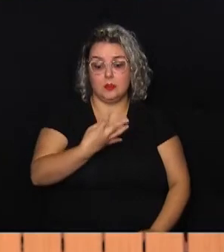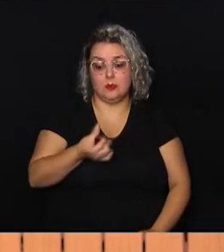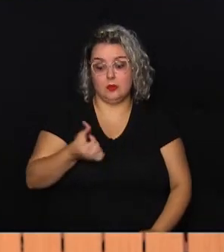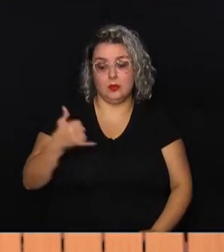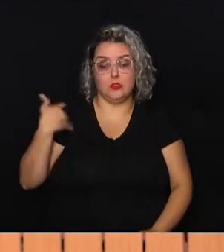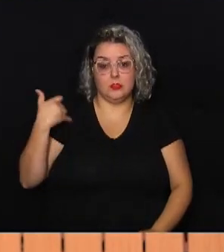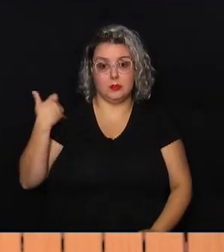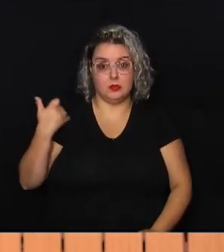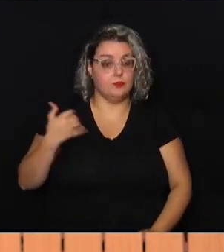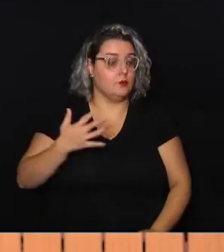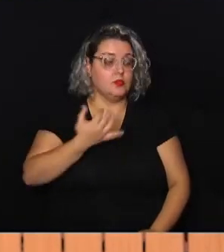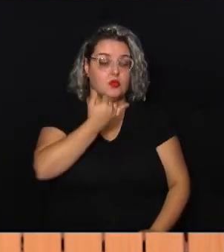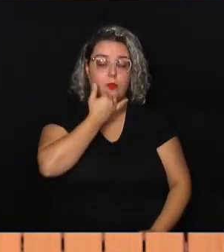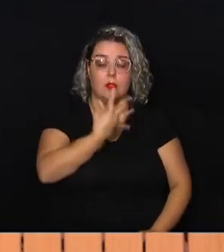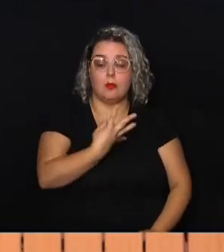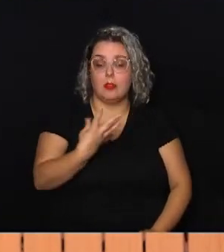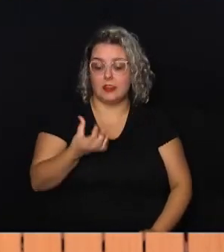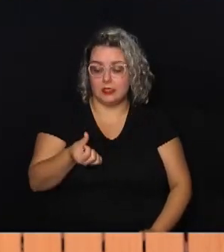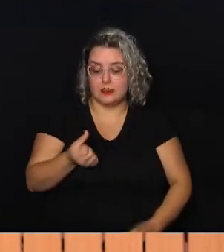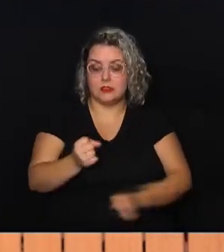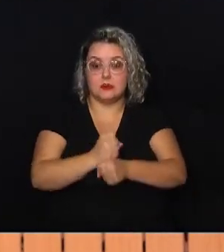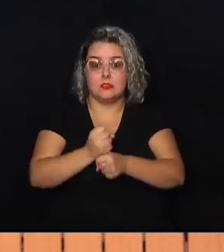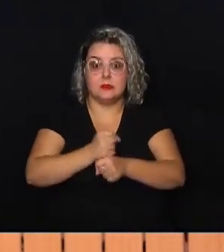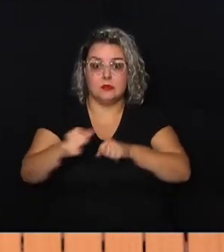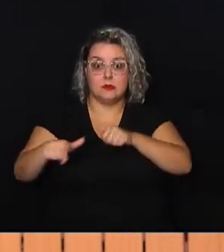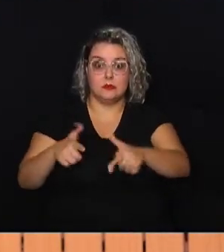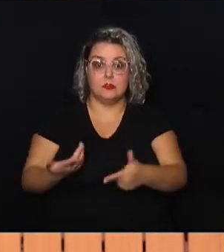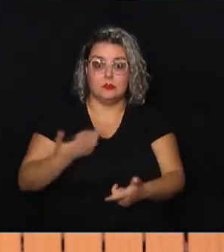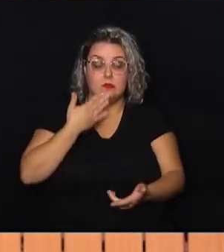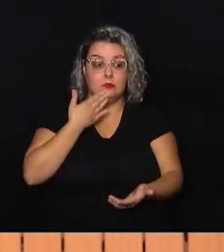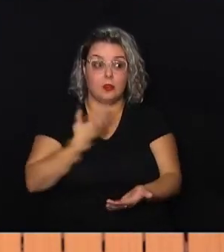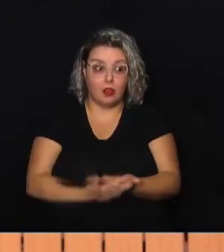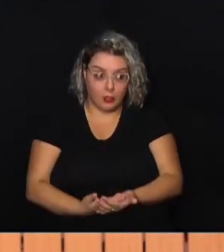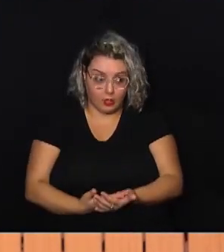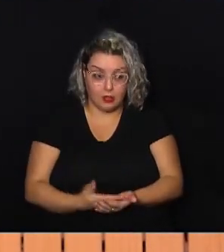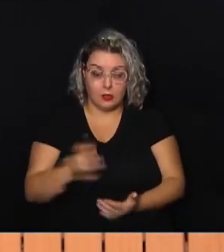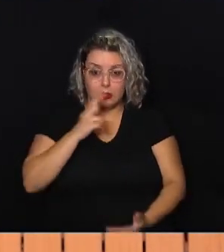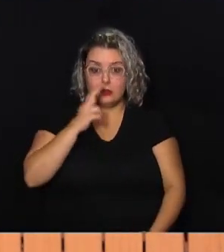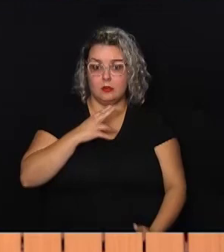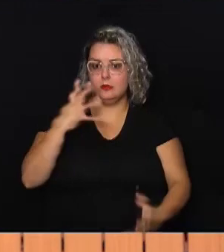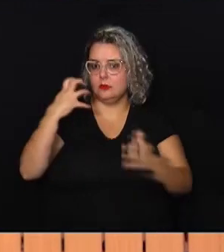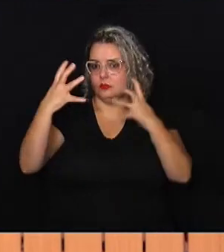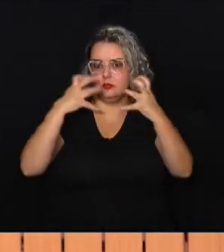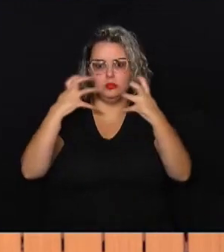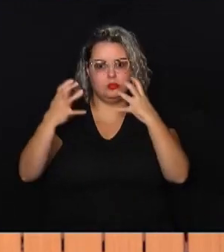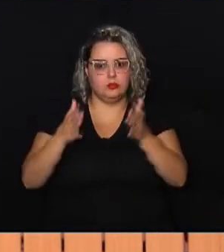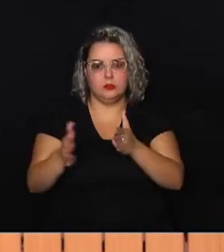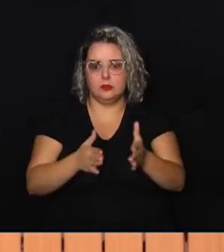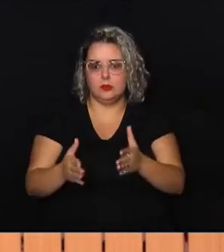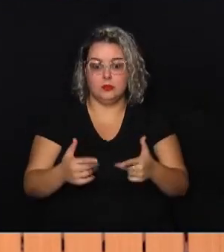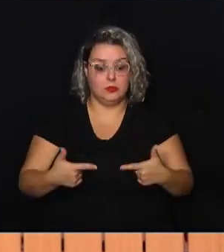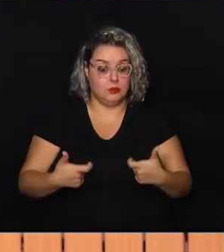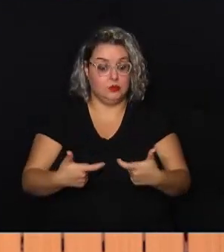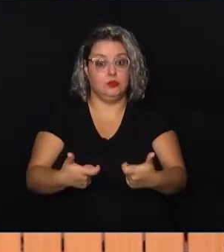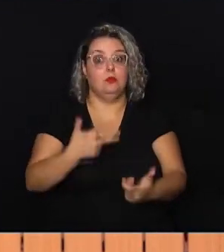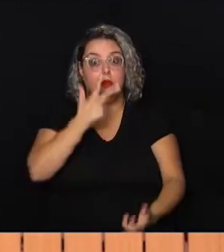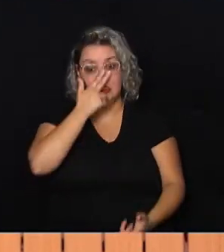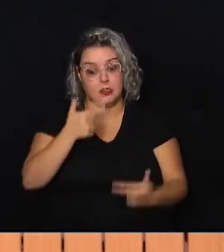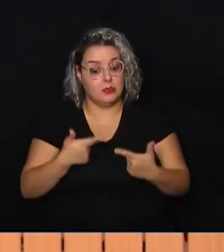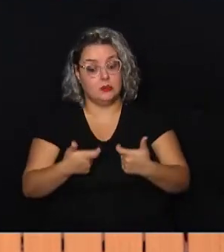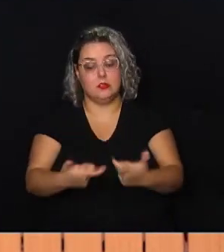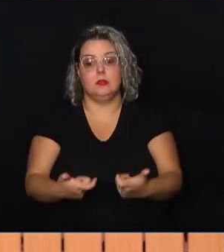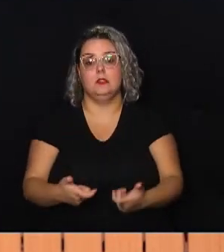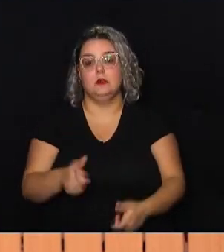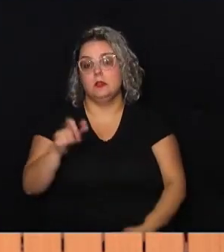formado, até hoje a gente se choca nas emergências. São situações de estresse, eu chamo de situações de guerra, e que a pessoa que não